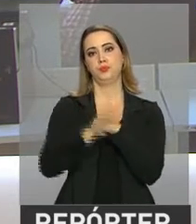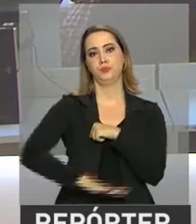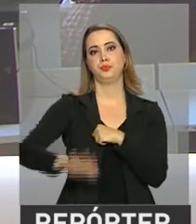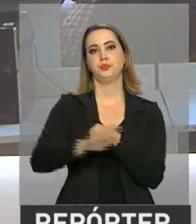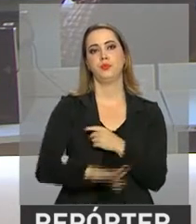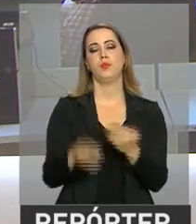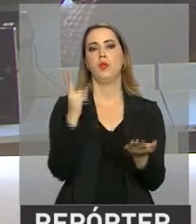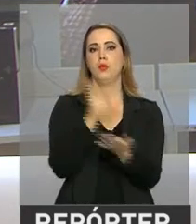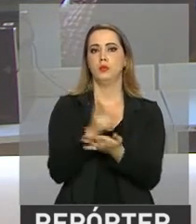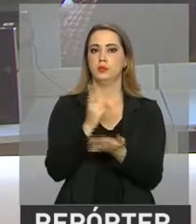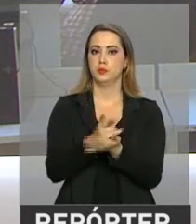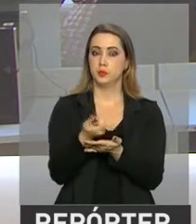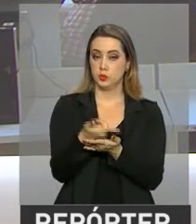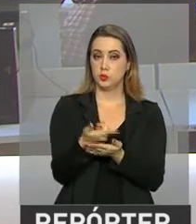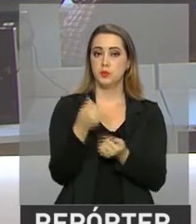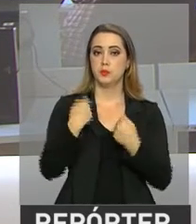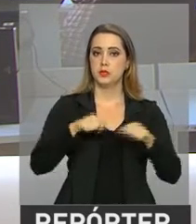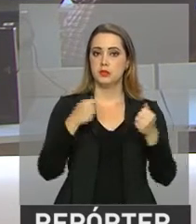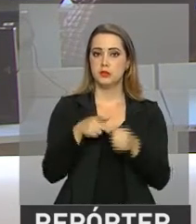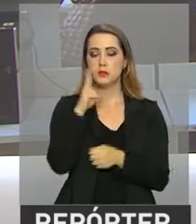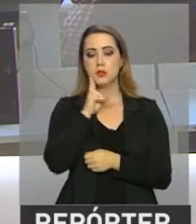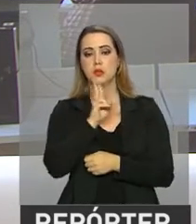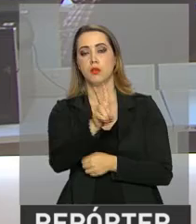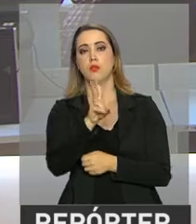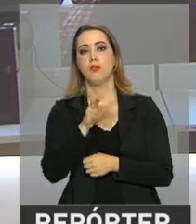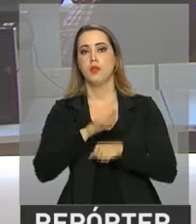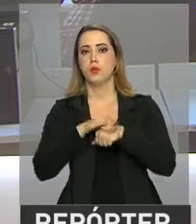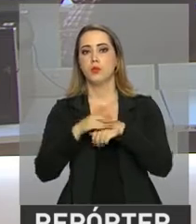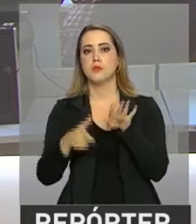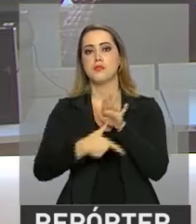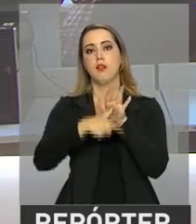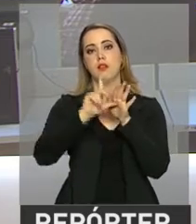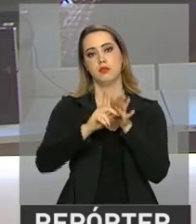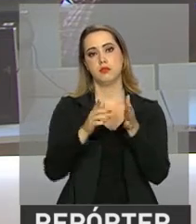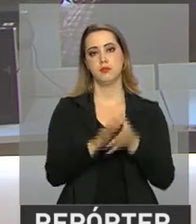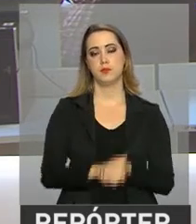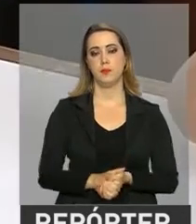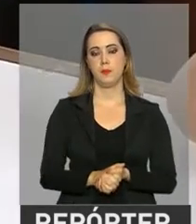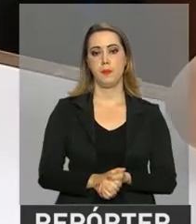o diagnóstico precoce é essencial para aumentar as chances de cura.